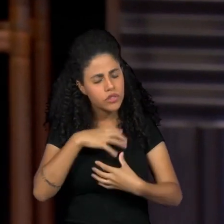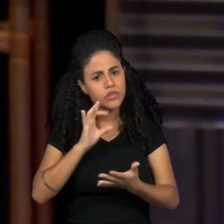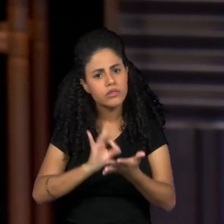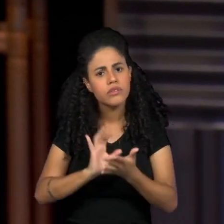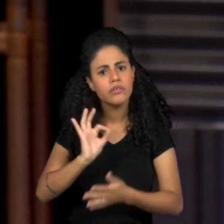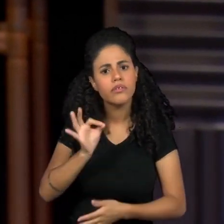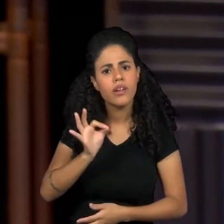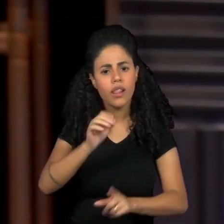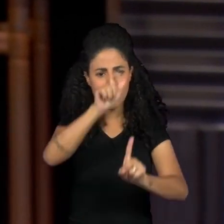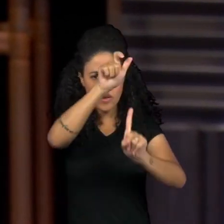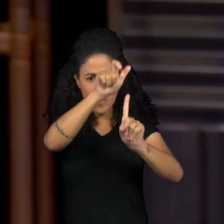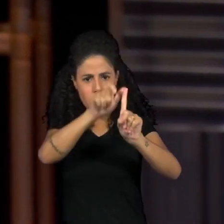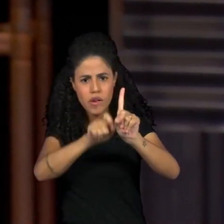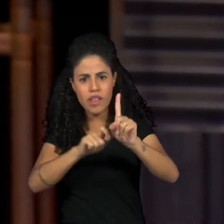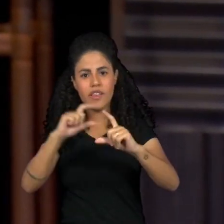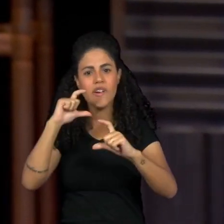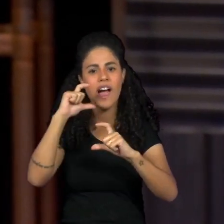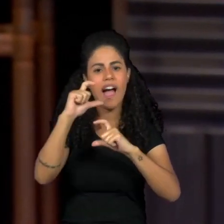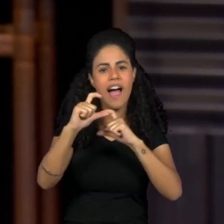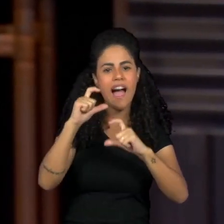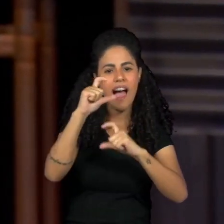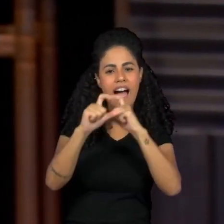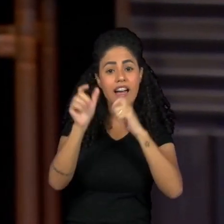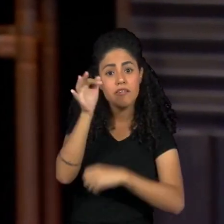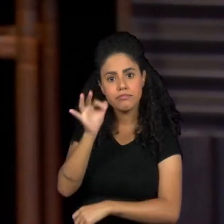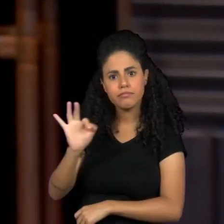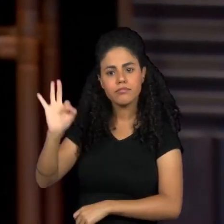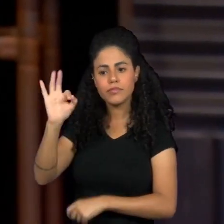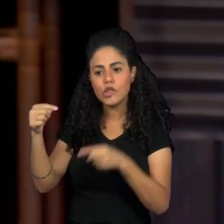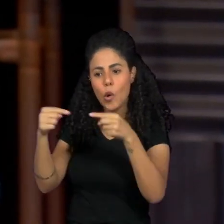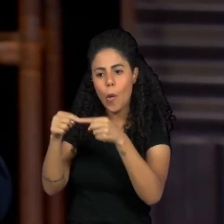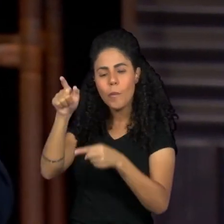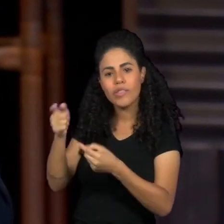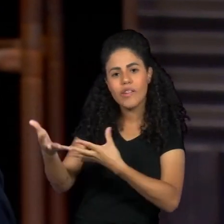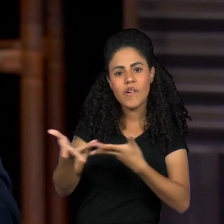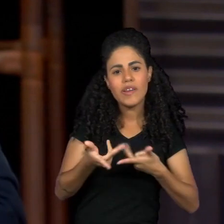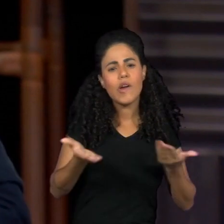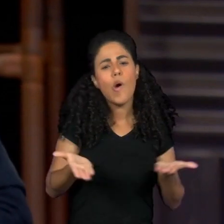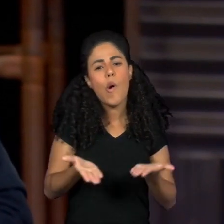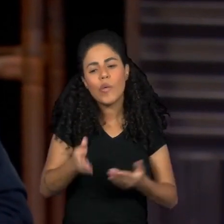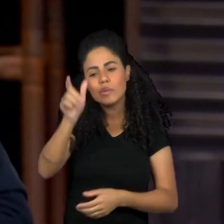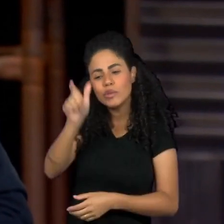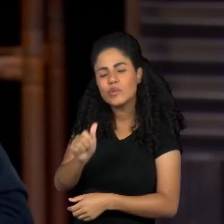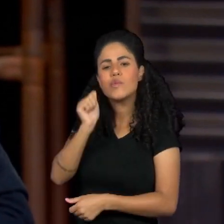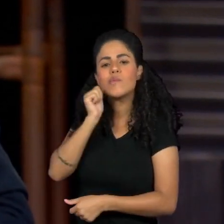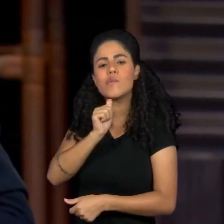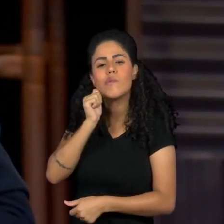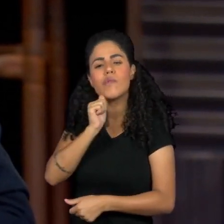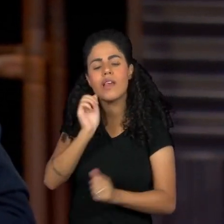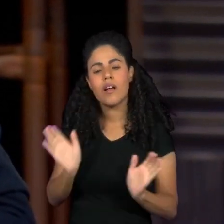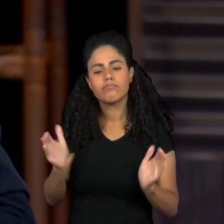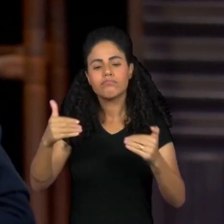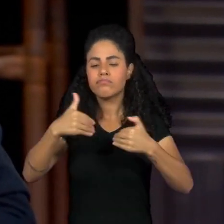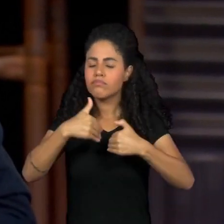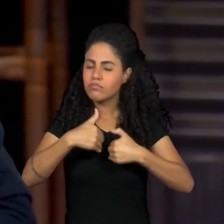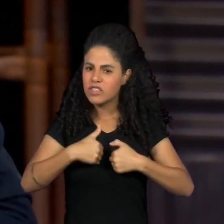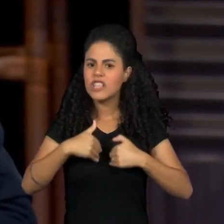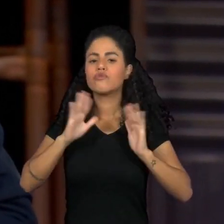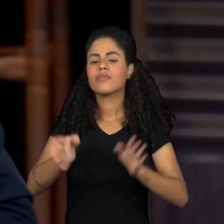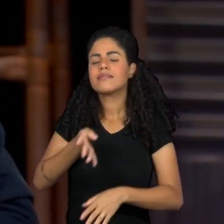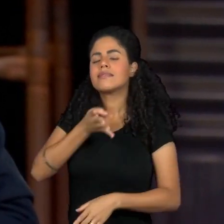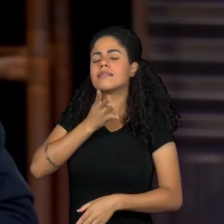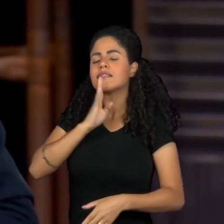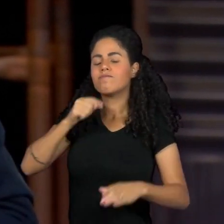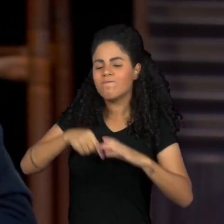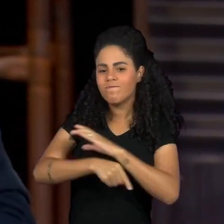dessa história em quadrinhos francesa tem a ver com a minha convidada, uma garota que fala de autismo com o sentido de quem o conhece por